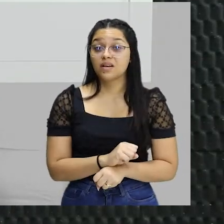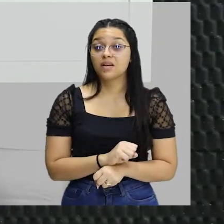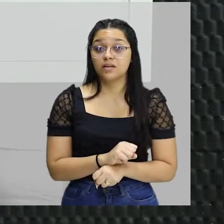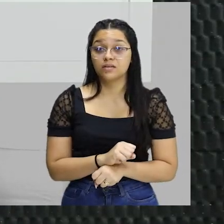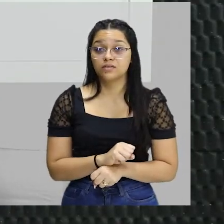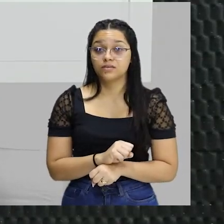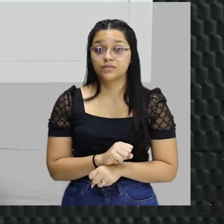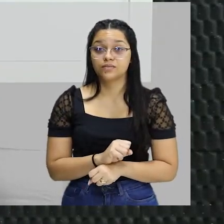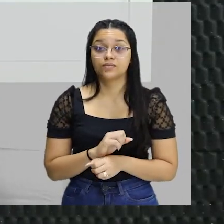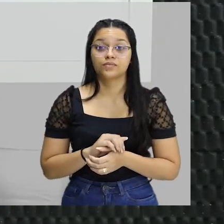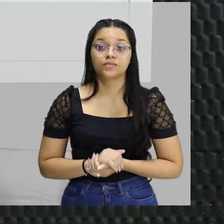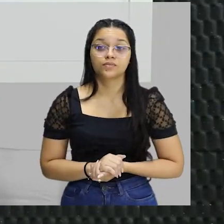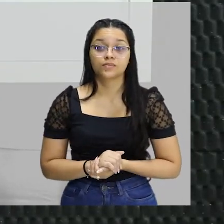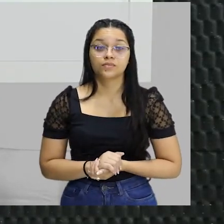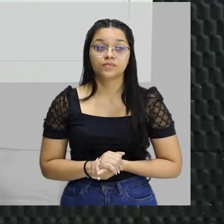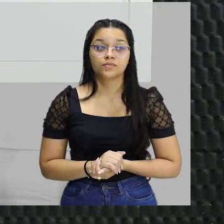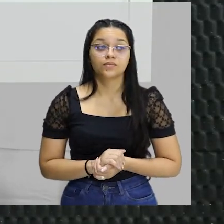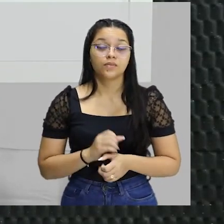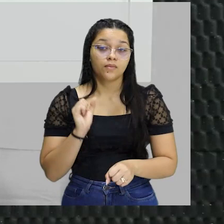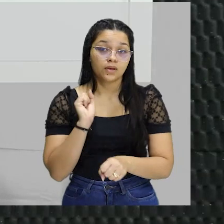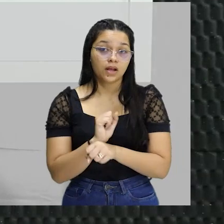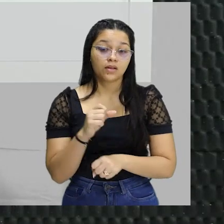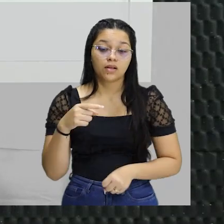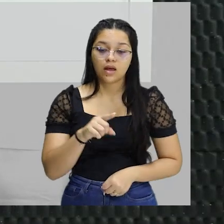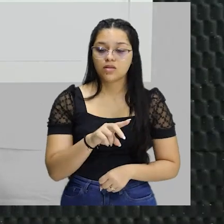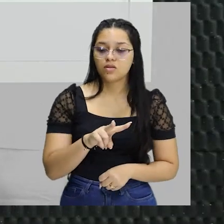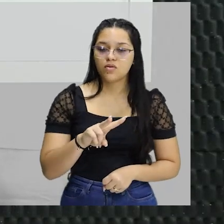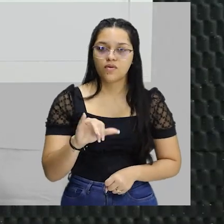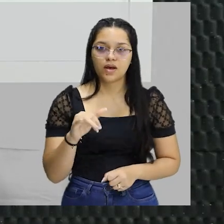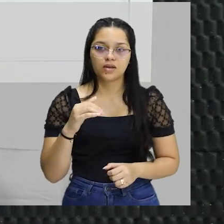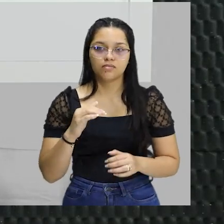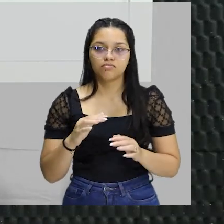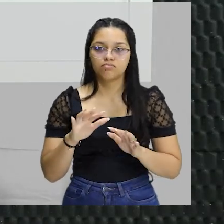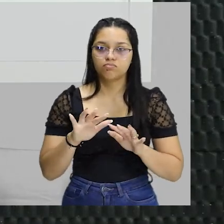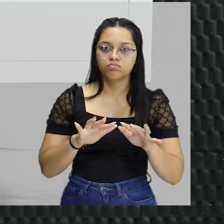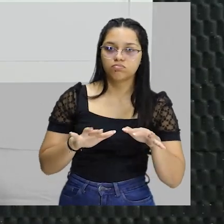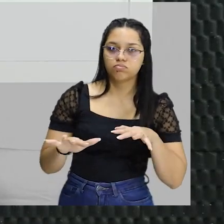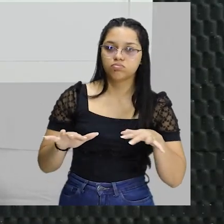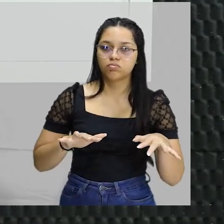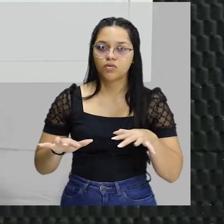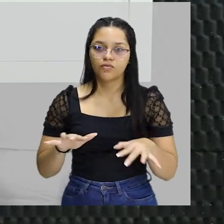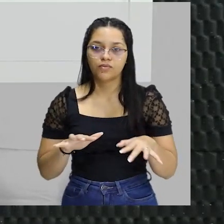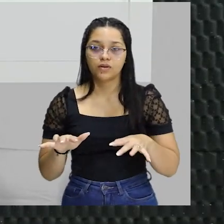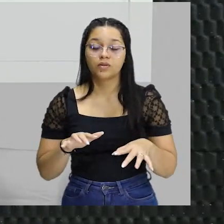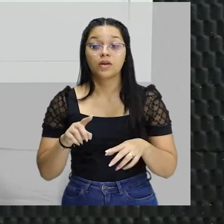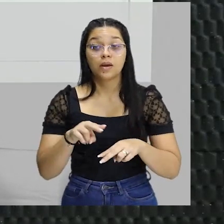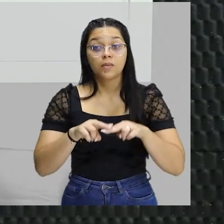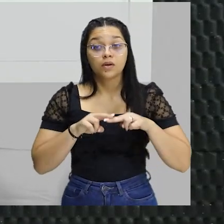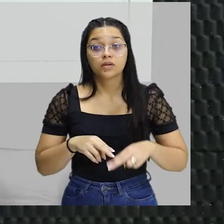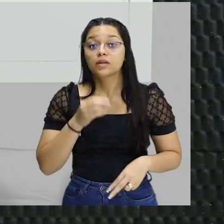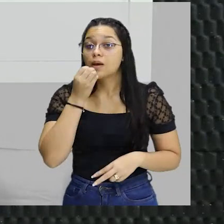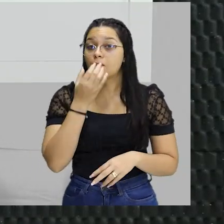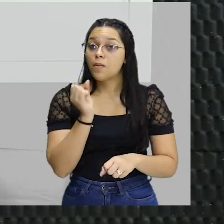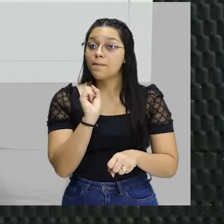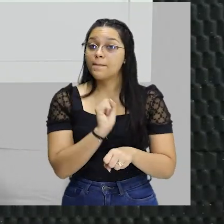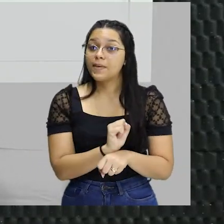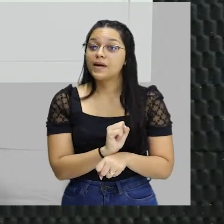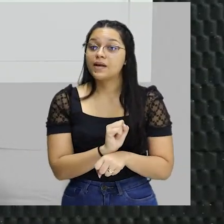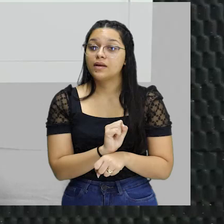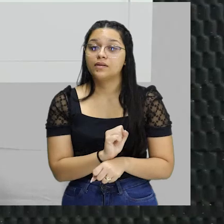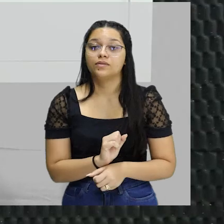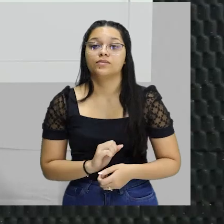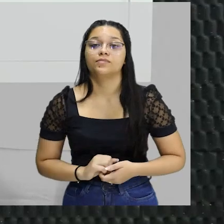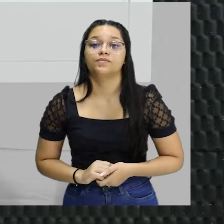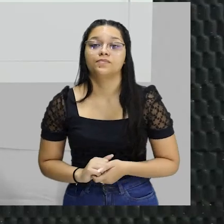estático, certo? Parado lá, ele não vai se mexer. Né? É interessante que ele fique estático, não se mexa.